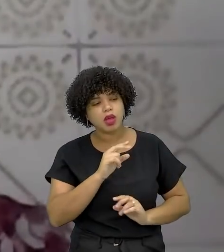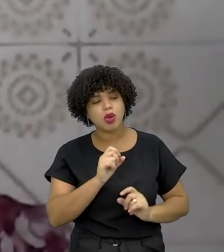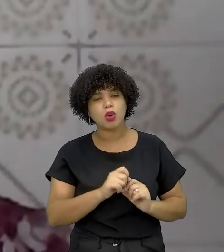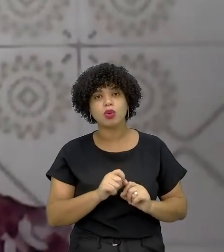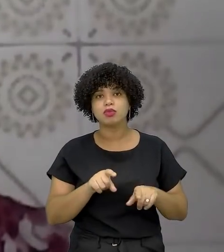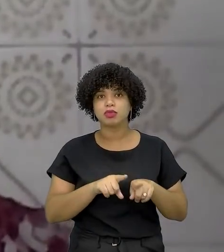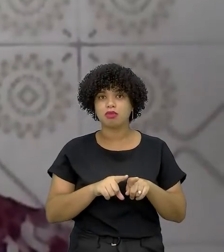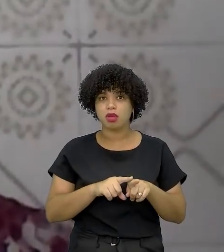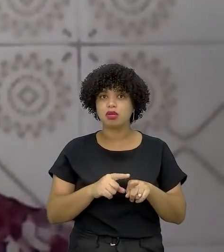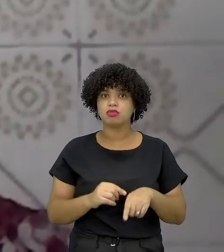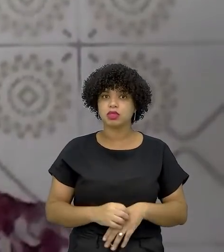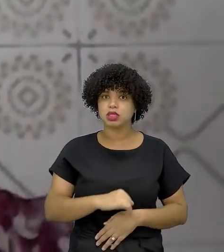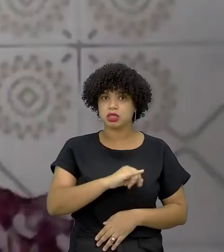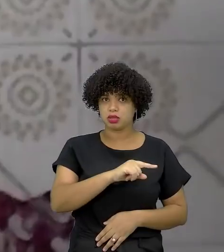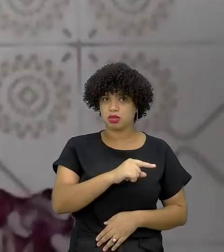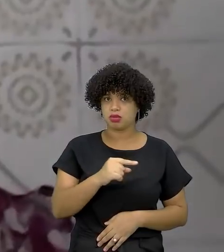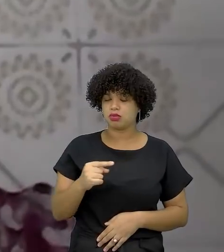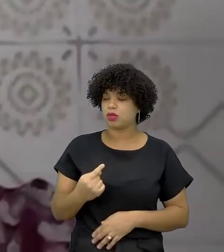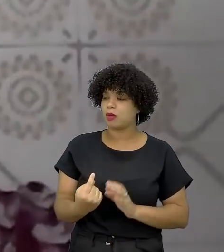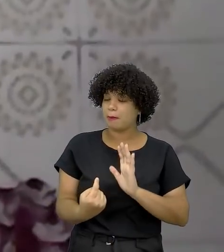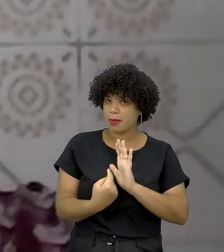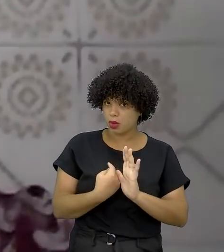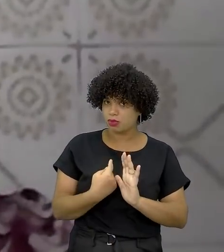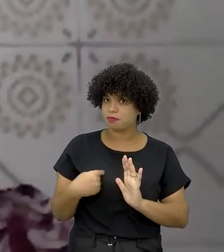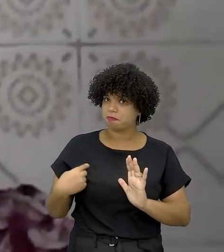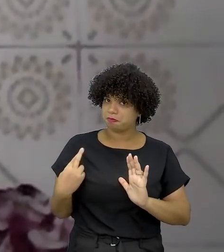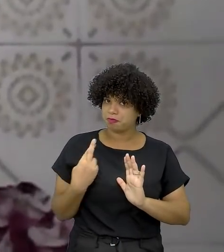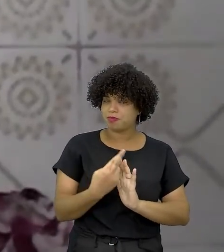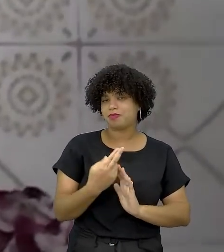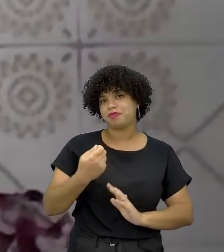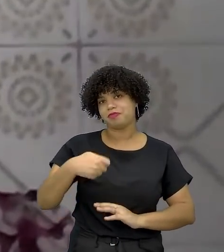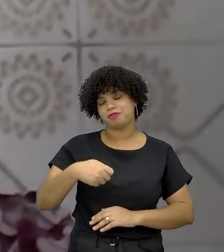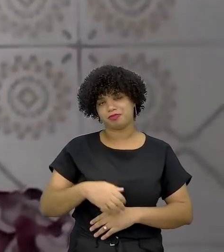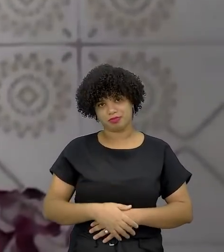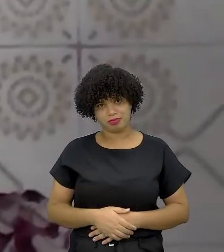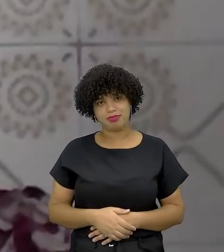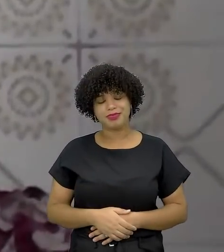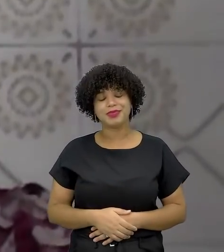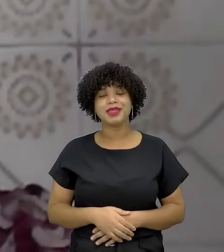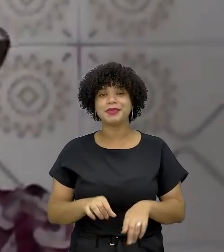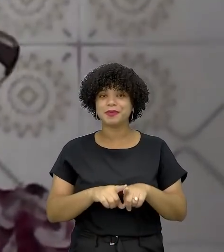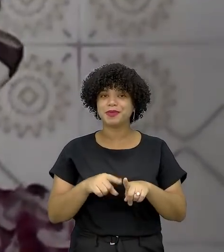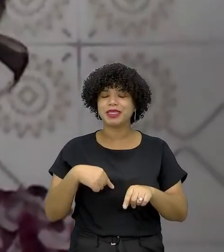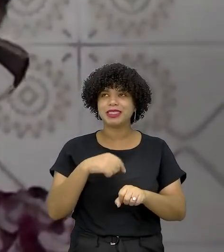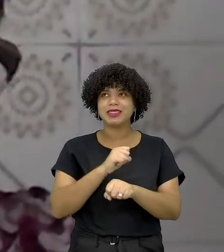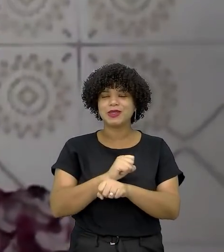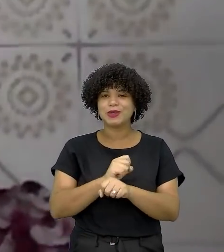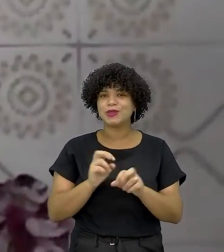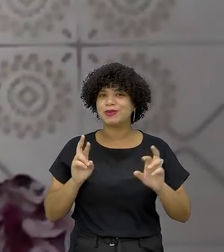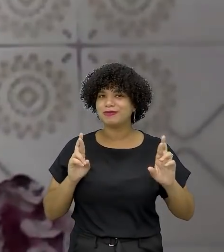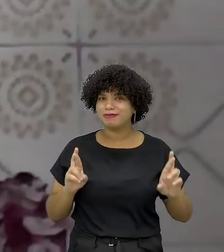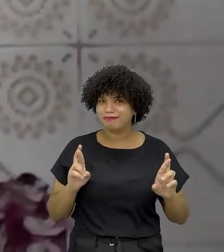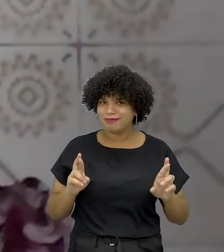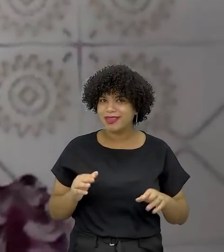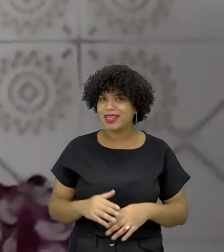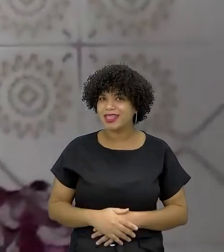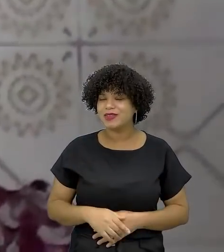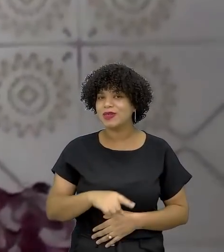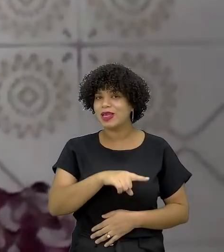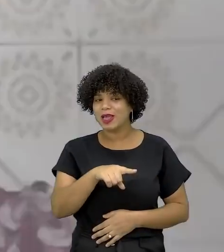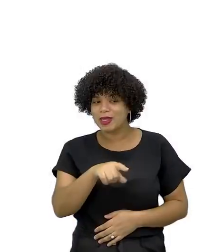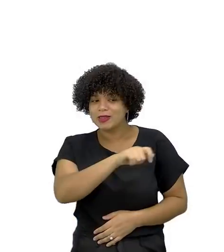que eles fizeram, né? Aqui a gente espera que os estudantes, então, discutam em pequenos grupos